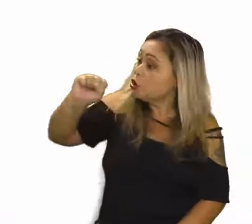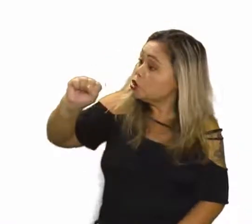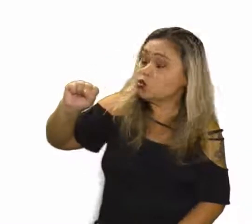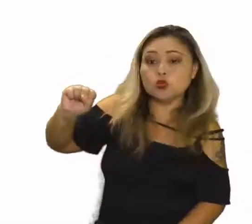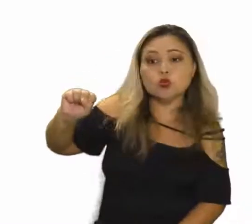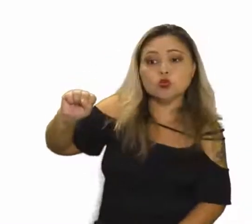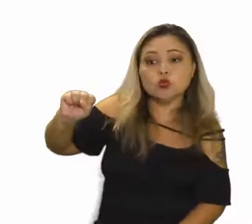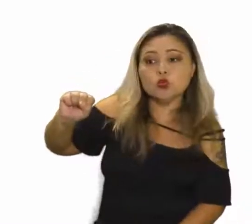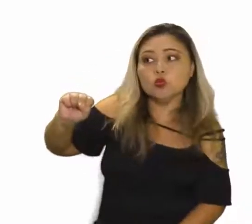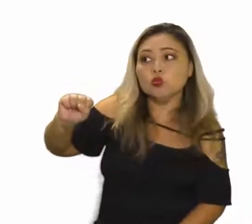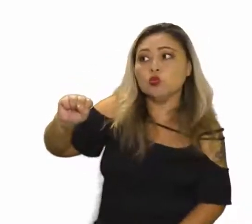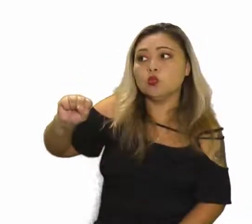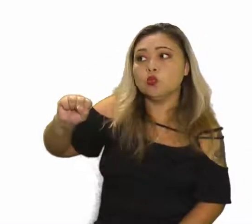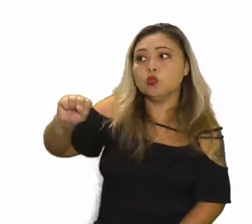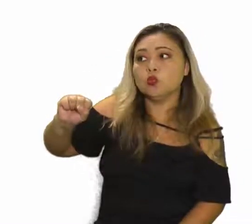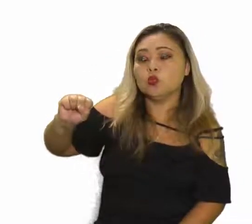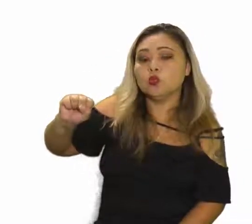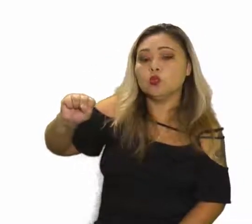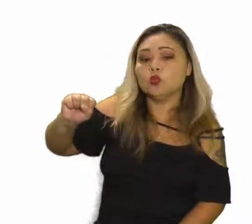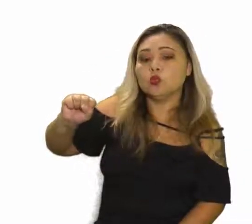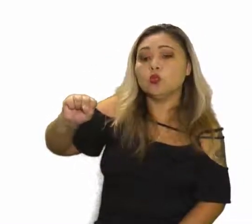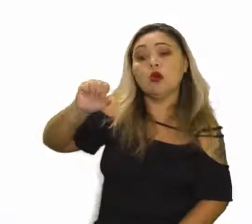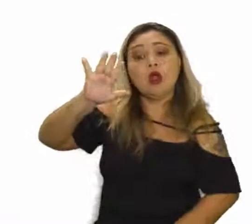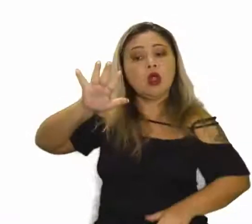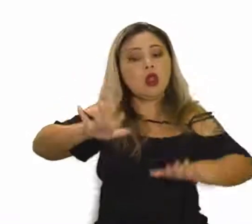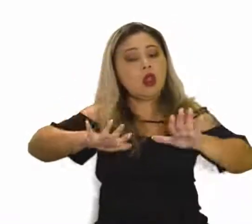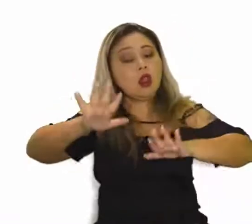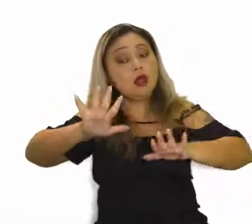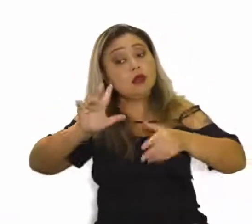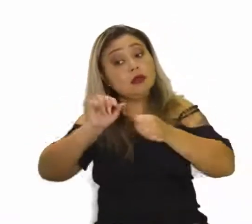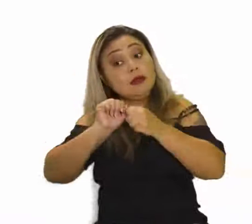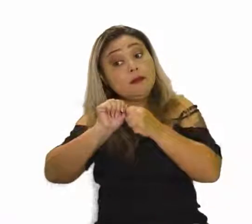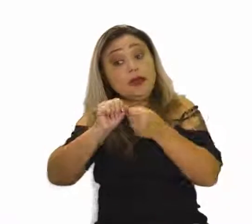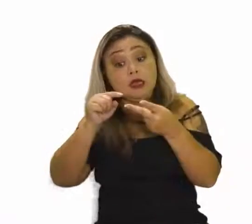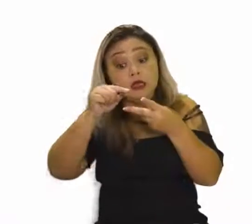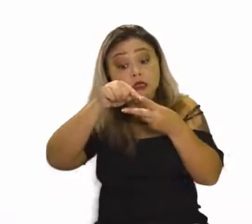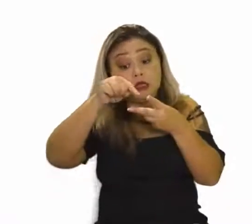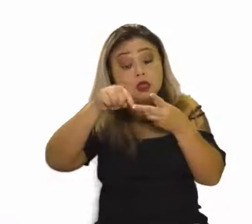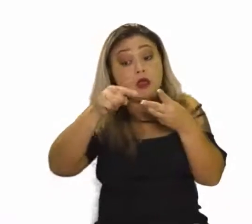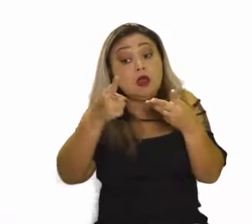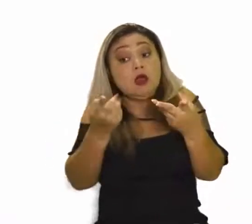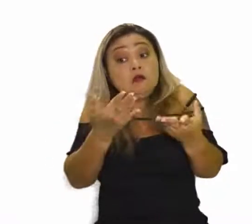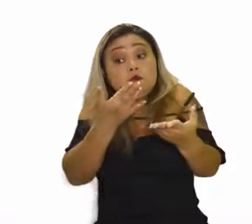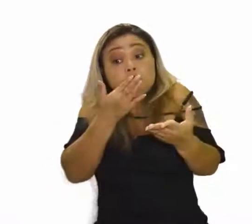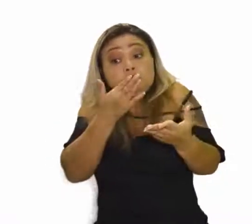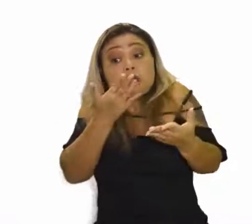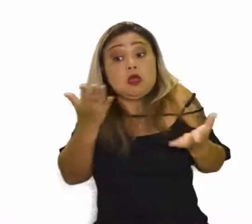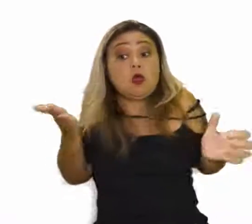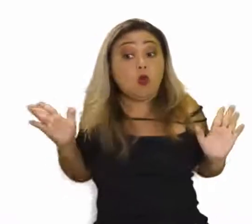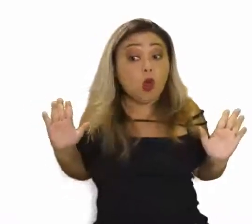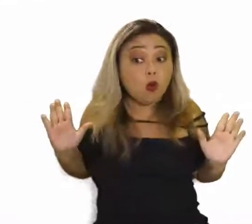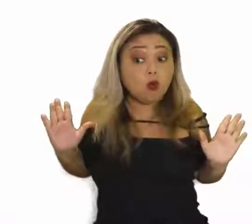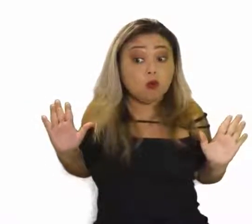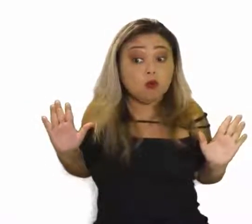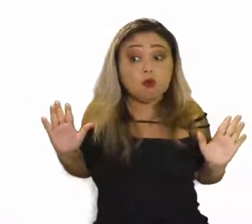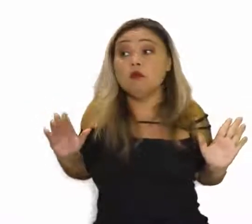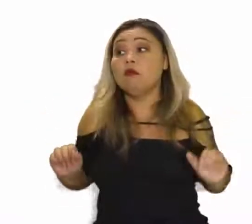18. Só que aí, gente, isso vai depender da raça, tá? A gente vai verificar para cada